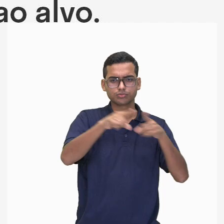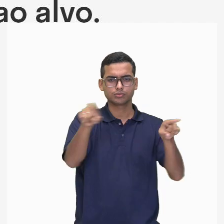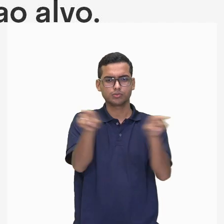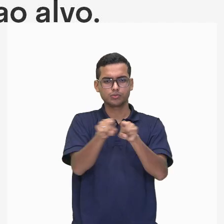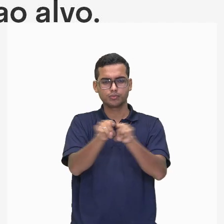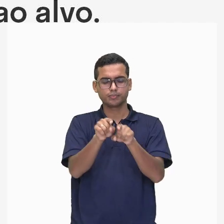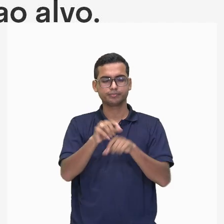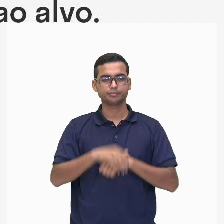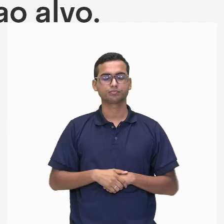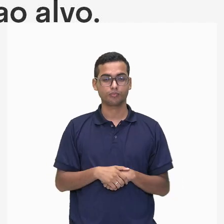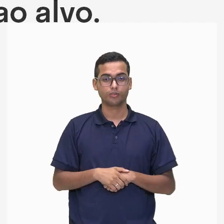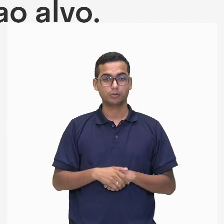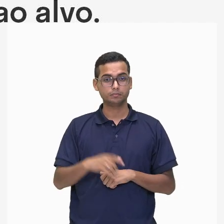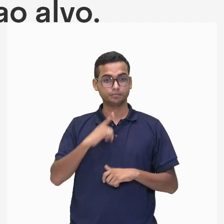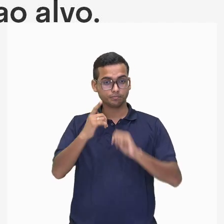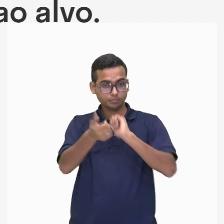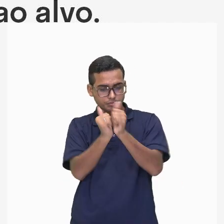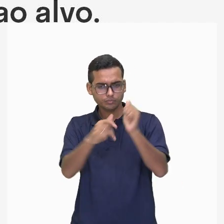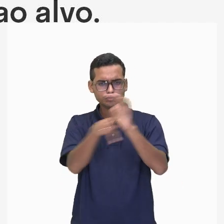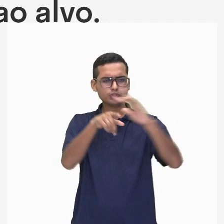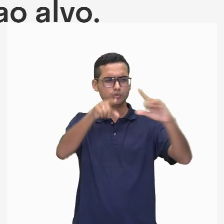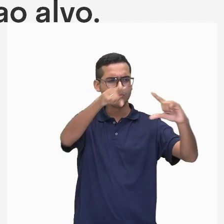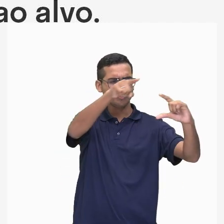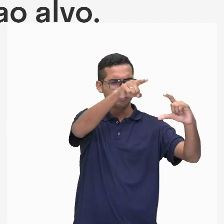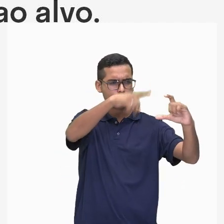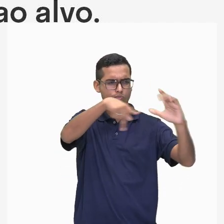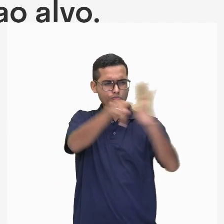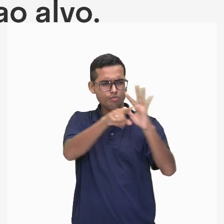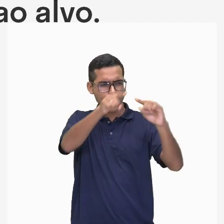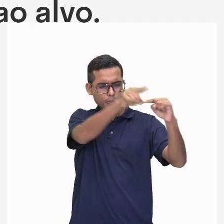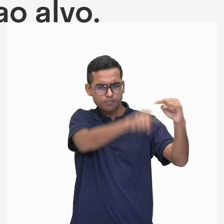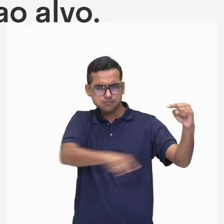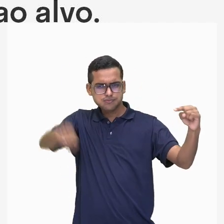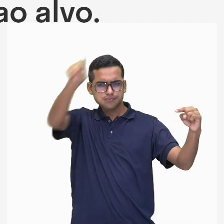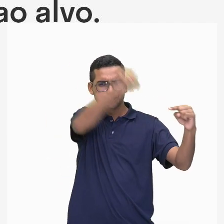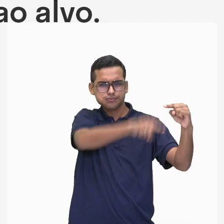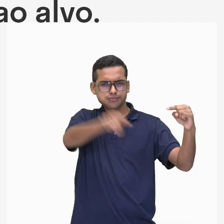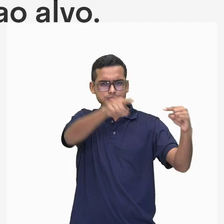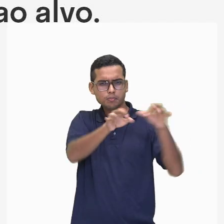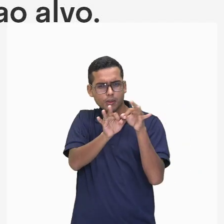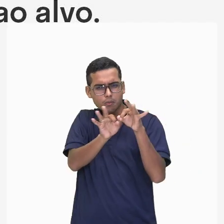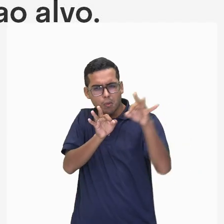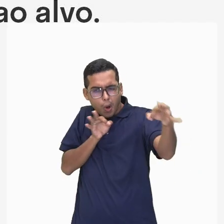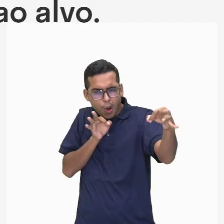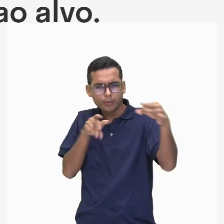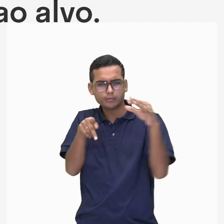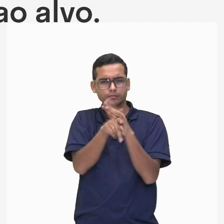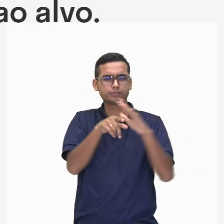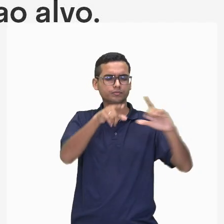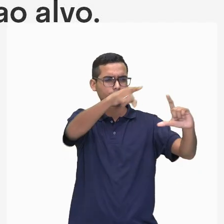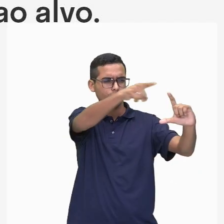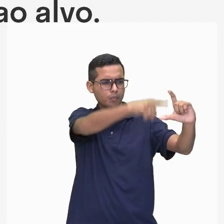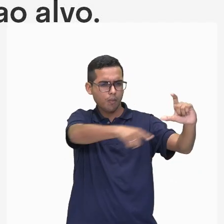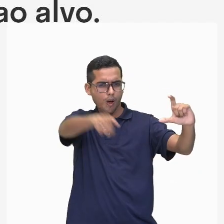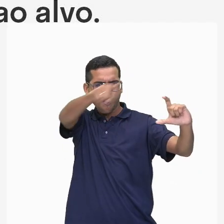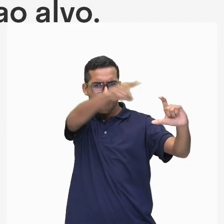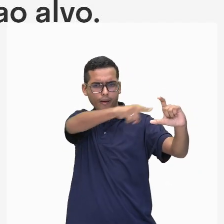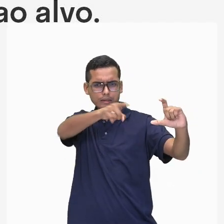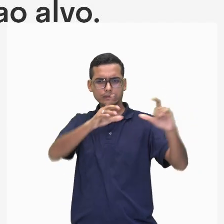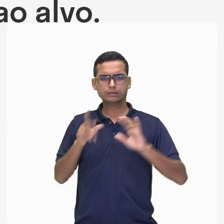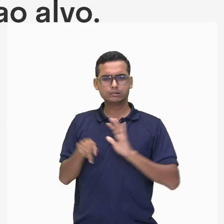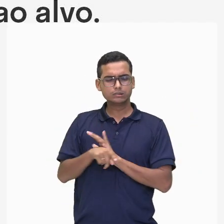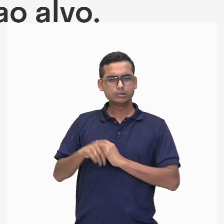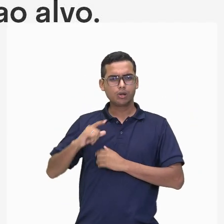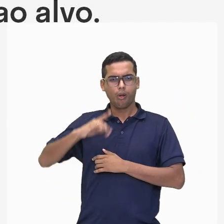arco. Você tem que atingir o alvo que está a tantos metros lá na frente, né? Geralmente é um alvo circular, né?